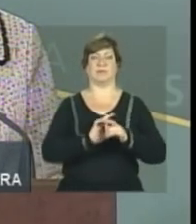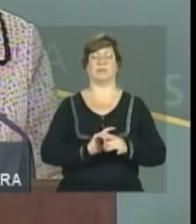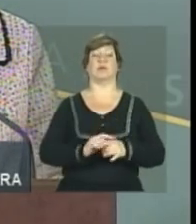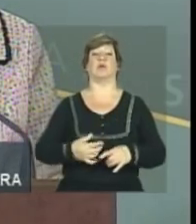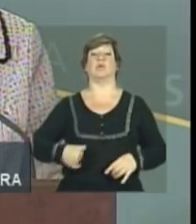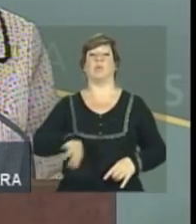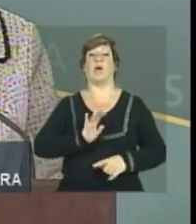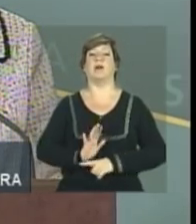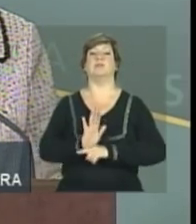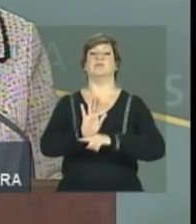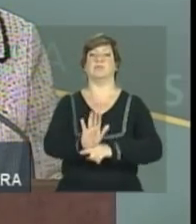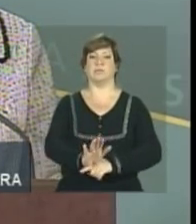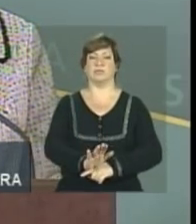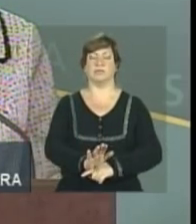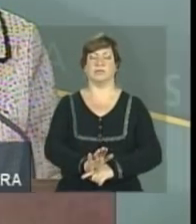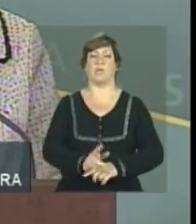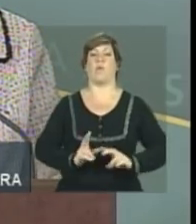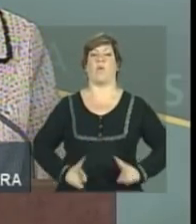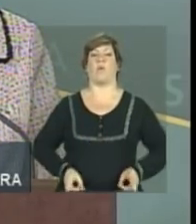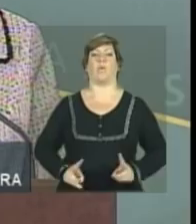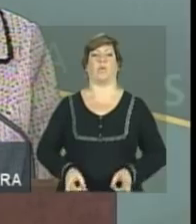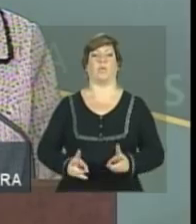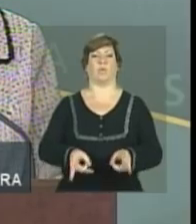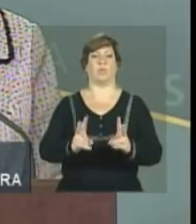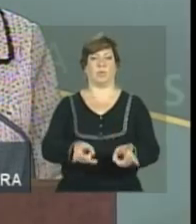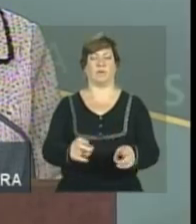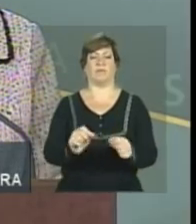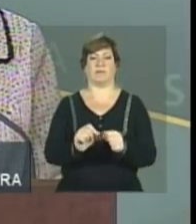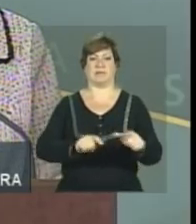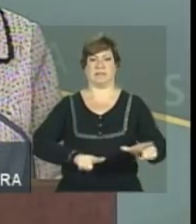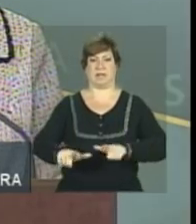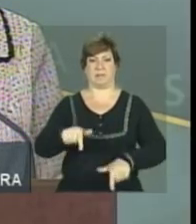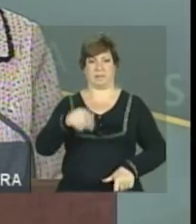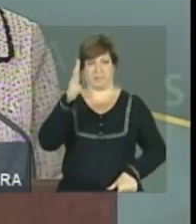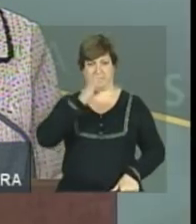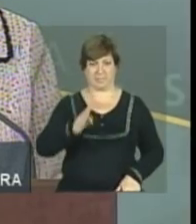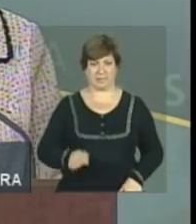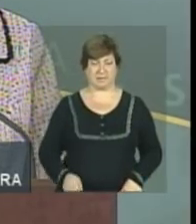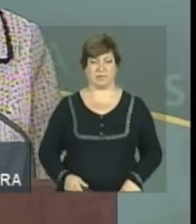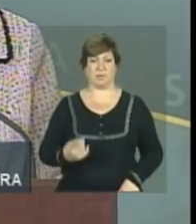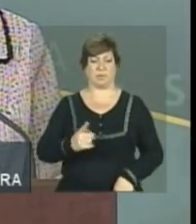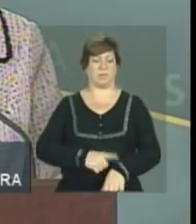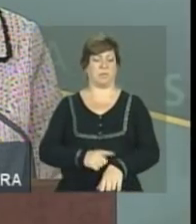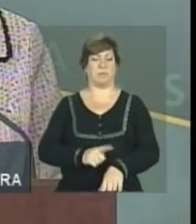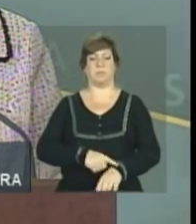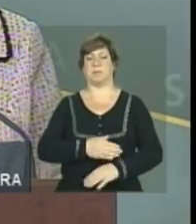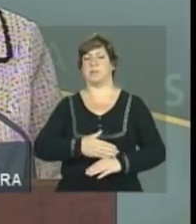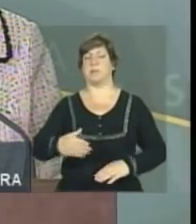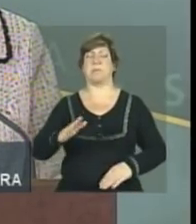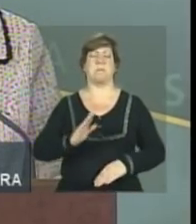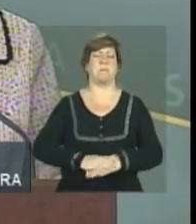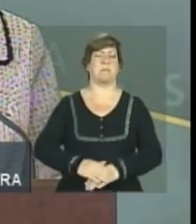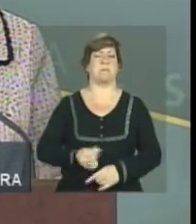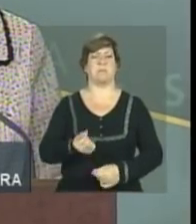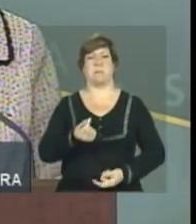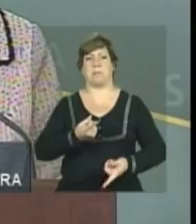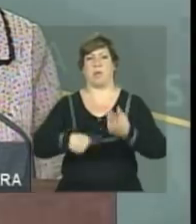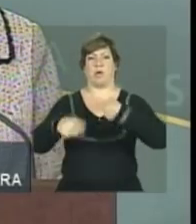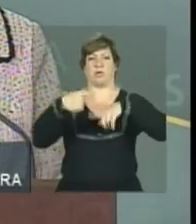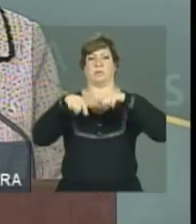permitirá continuar conduzindo este país a um dos períodos mais prósperos e justos de sua